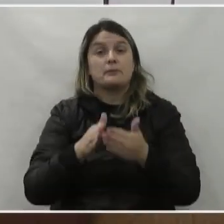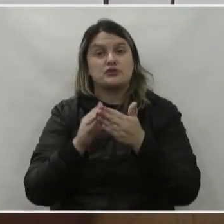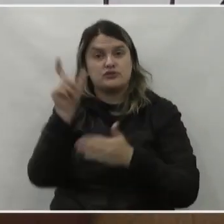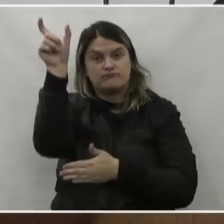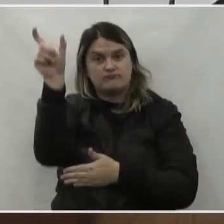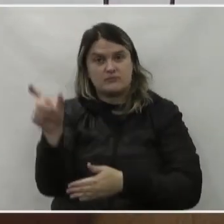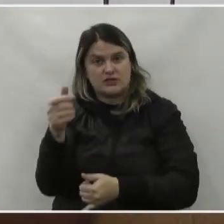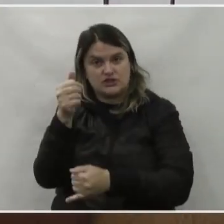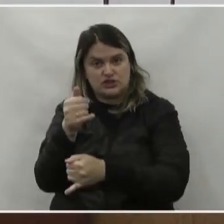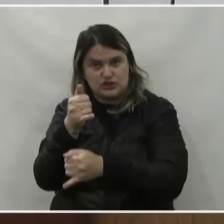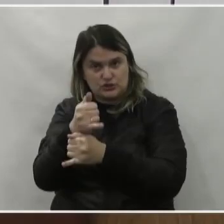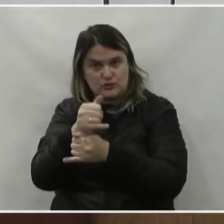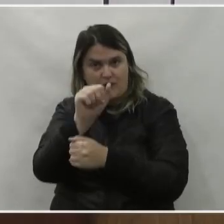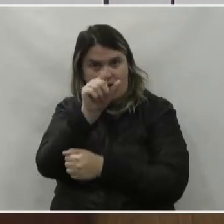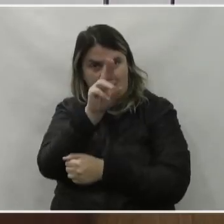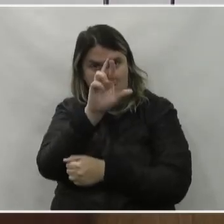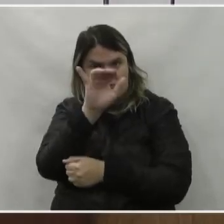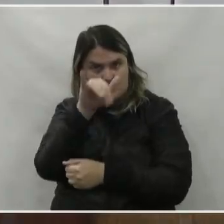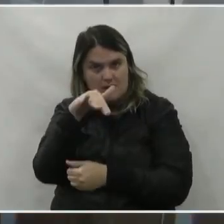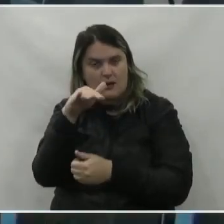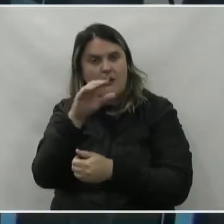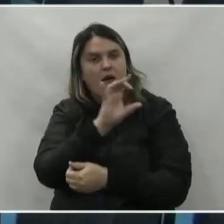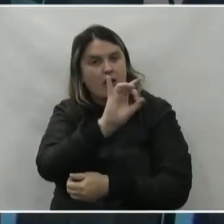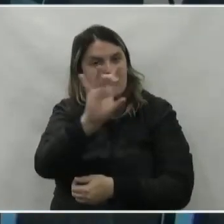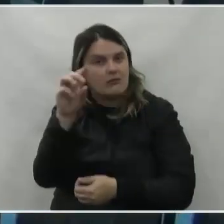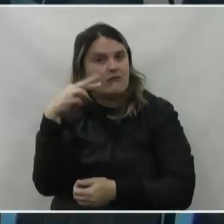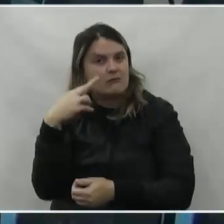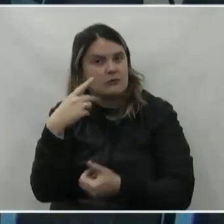ao senhor Adrian que recolha as assinaturas.